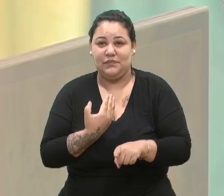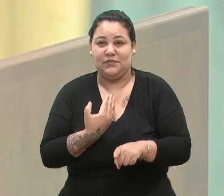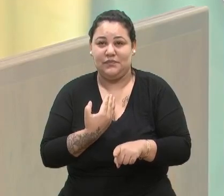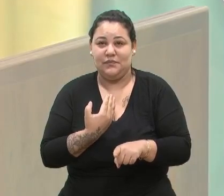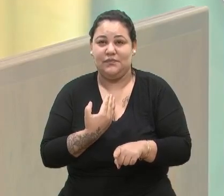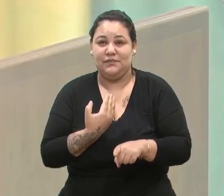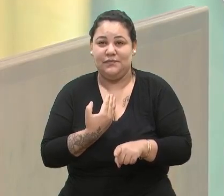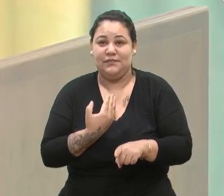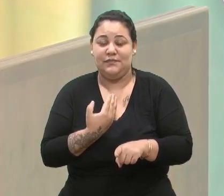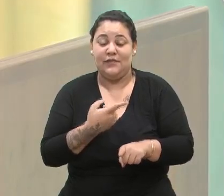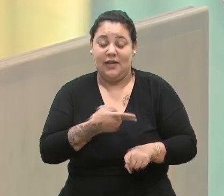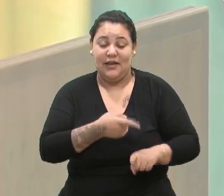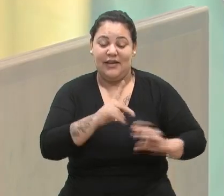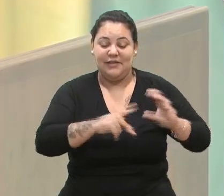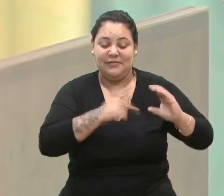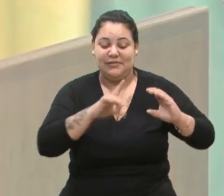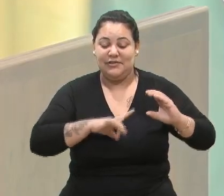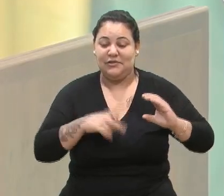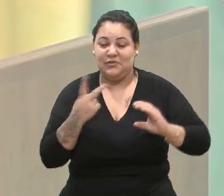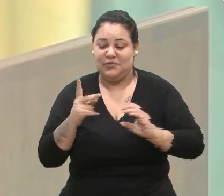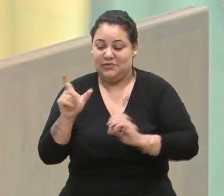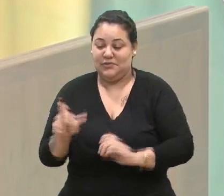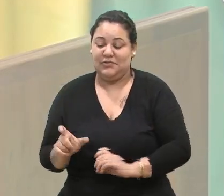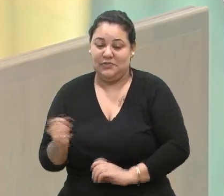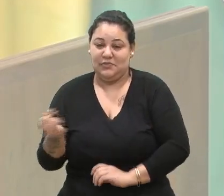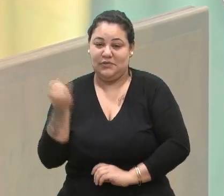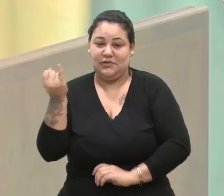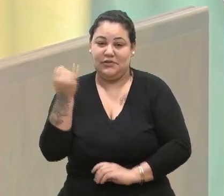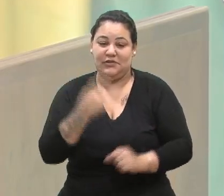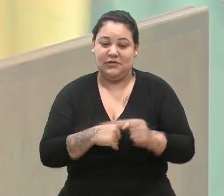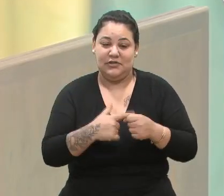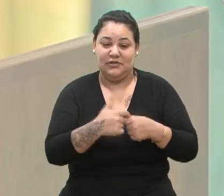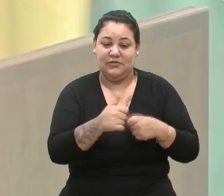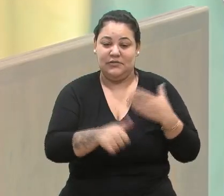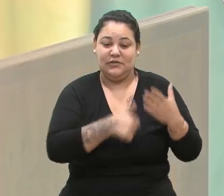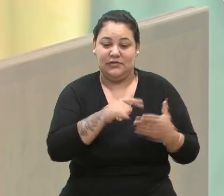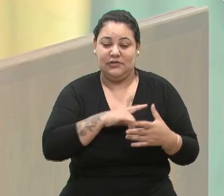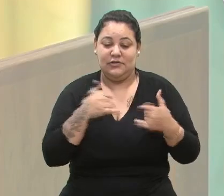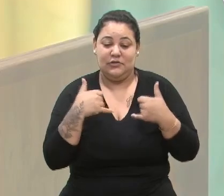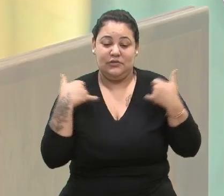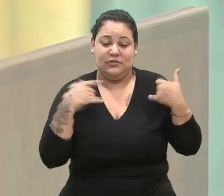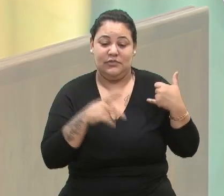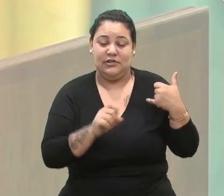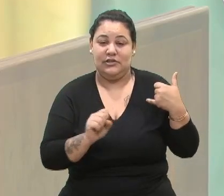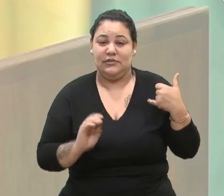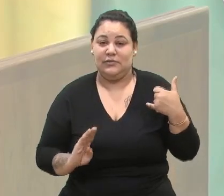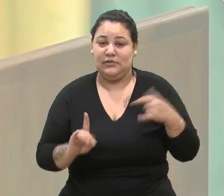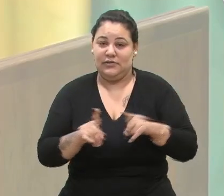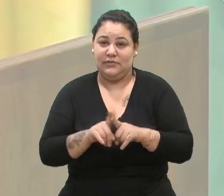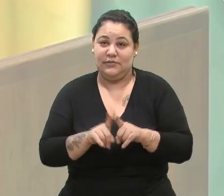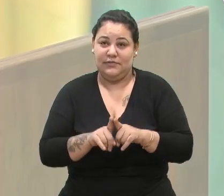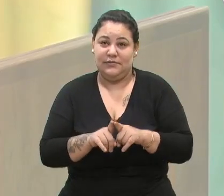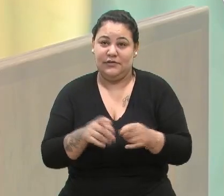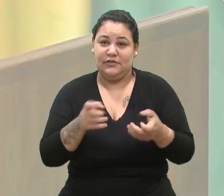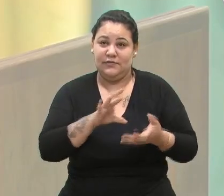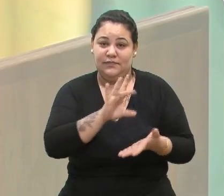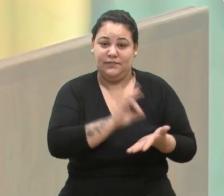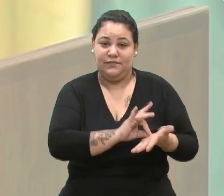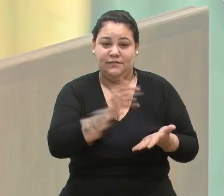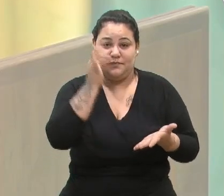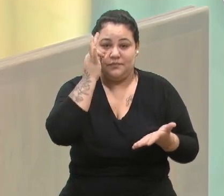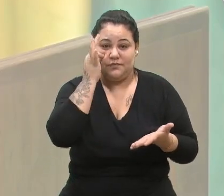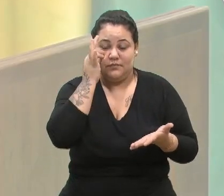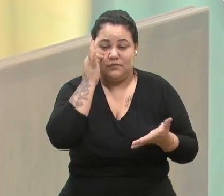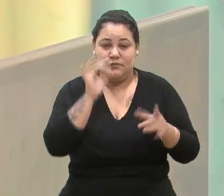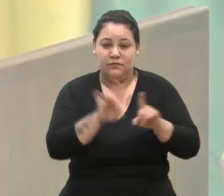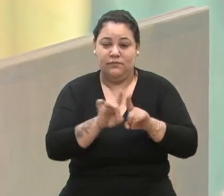batalhadores para que a cidade melhore, e tenho muito orgulho do PSB. Peço a palavra. Registrar aí a presença de ex-vereadores Edi